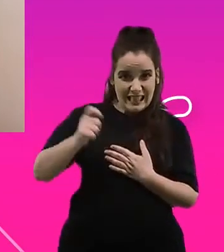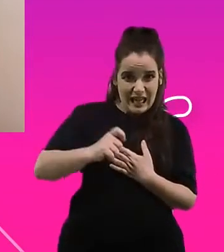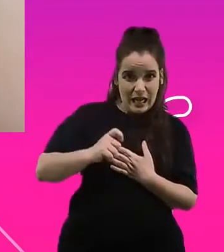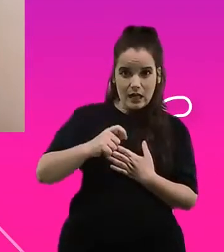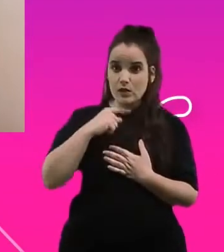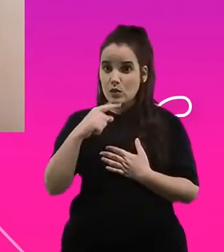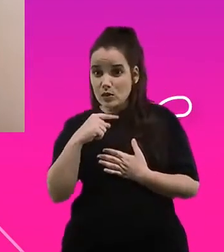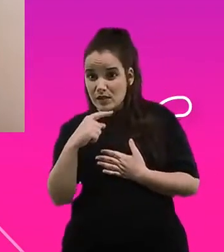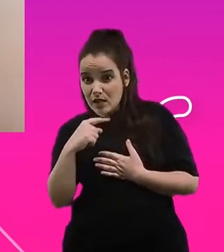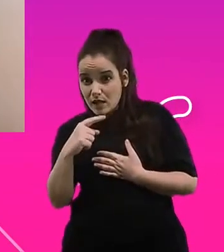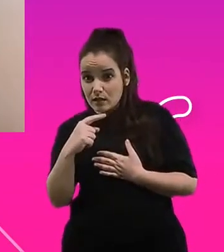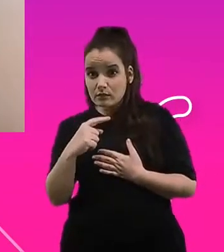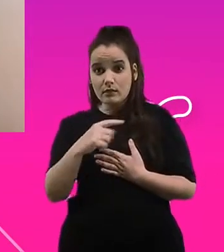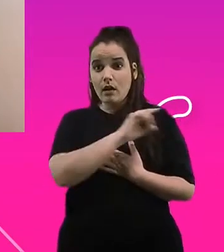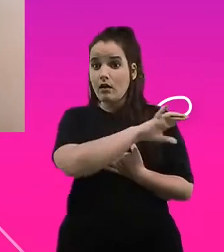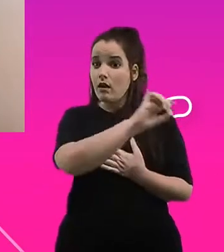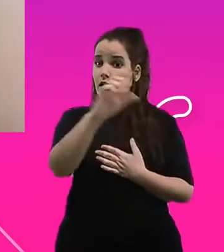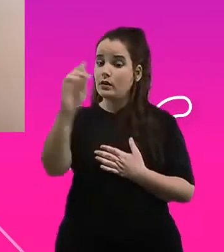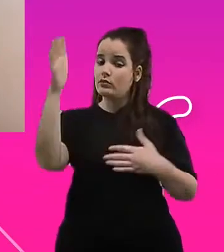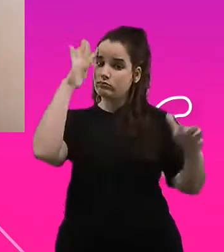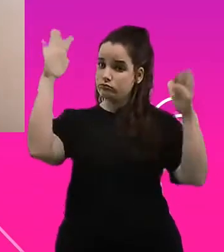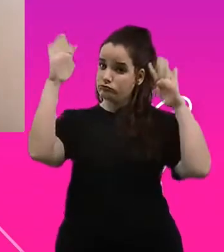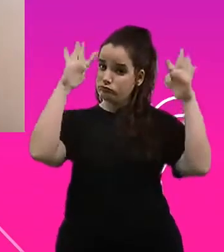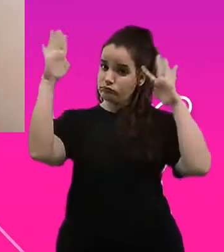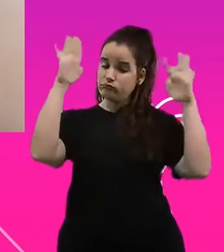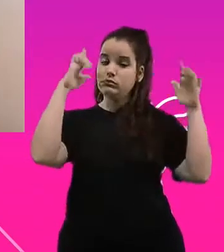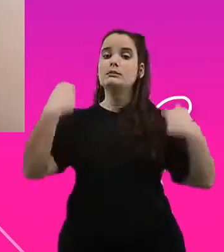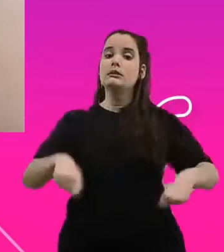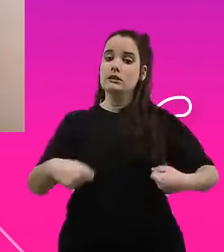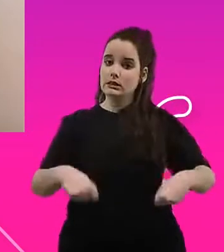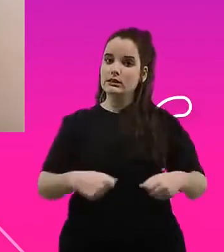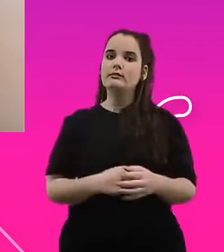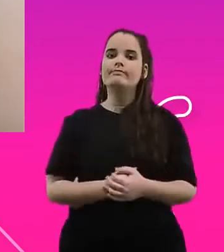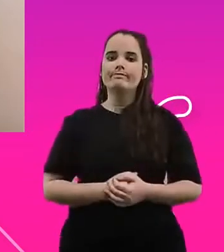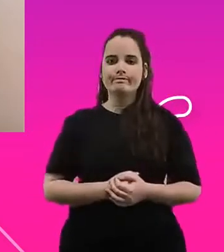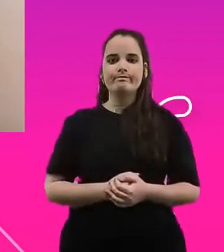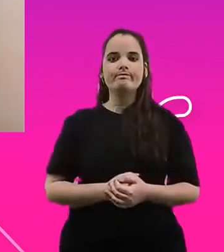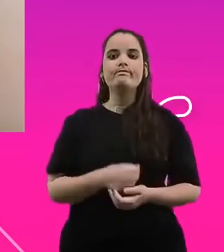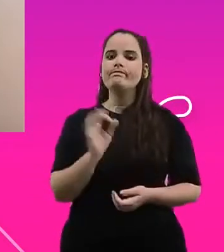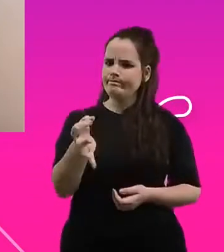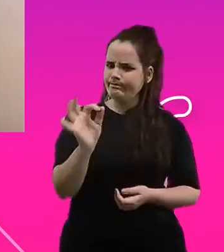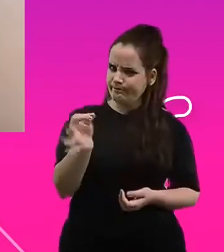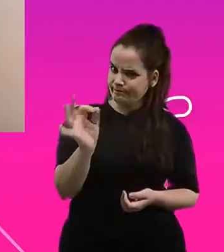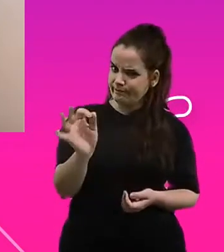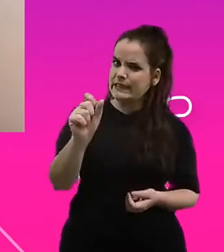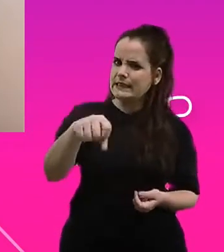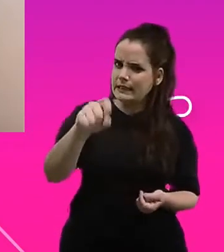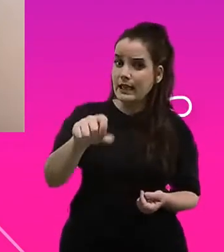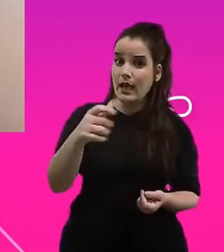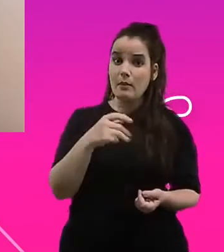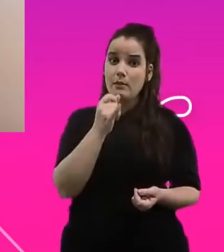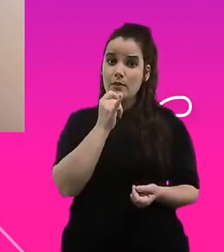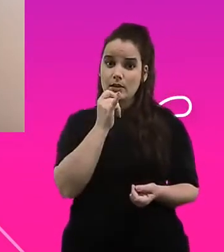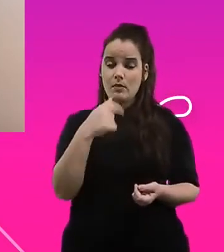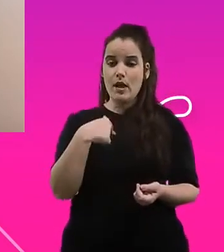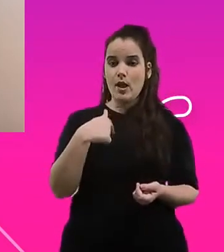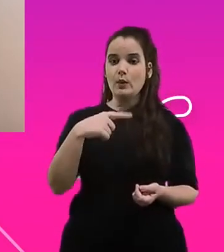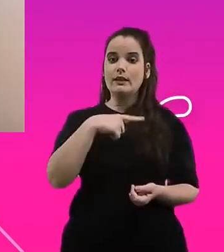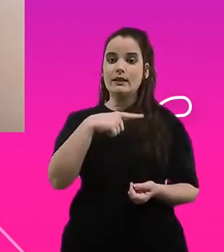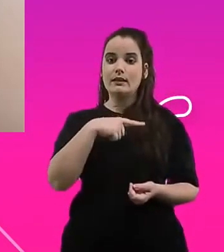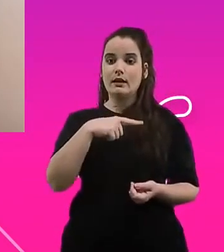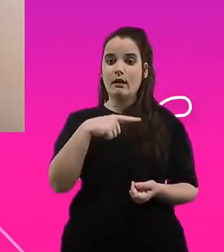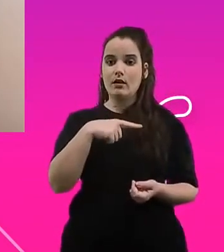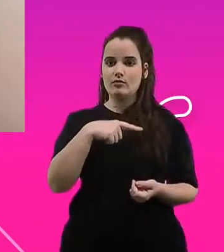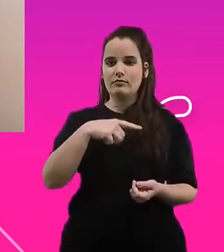mais fácil. Nossa, total. E eu, até falando um pouco da minha experiência, assim, eu escrevo uma newsletter semanal, né?